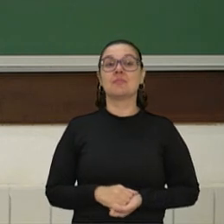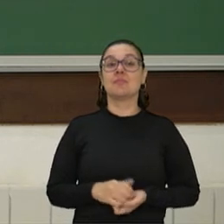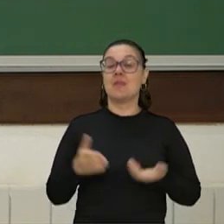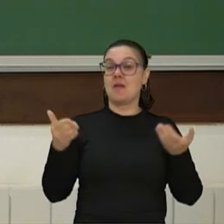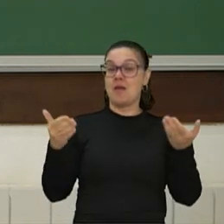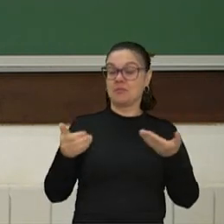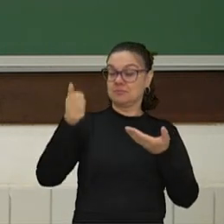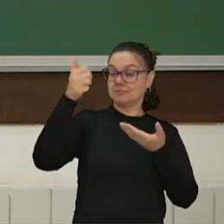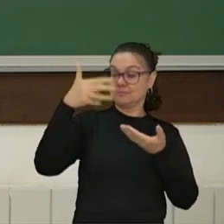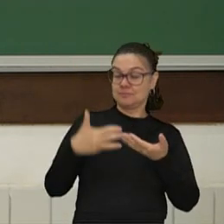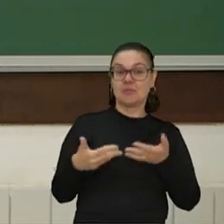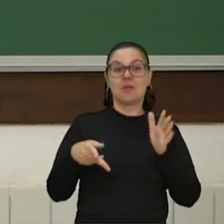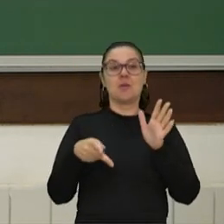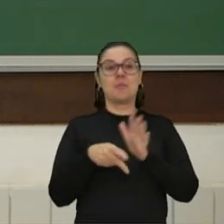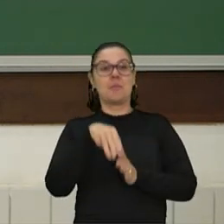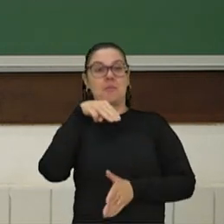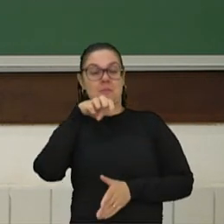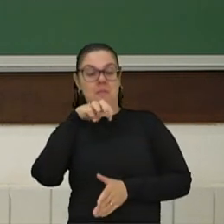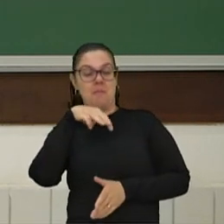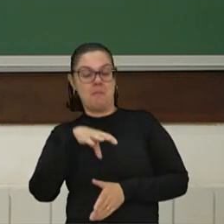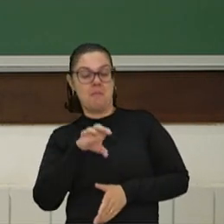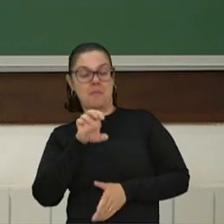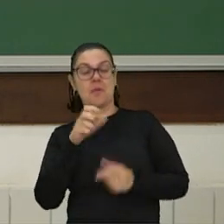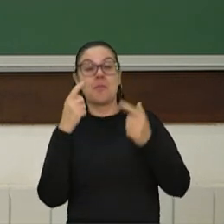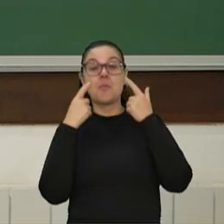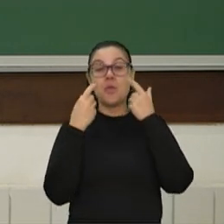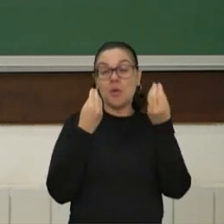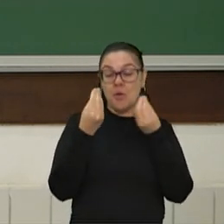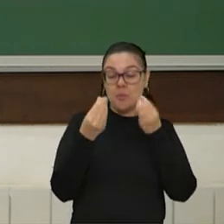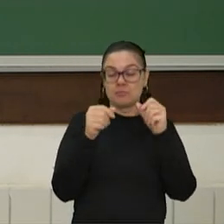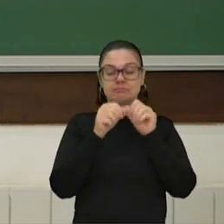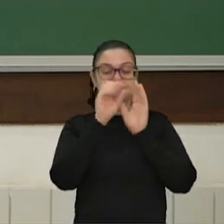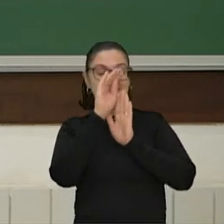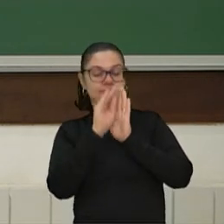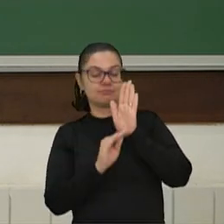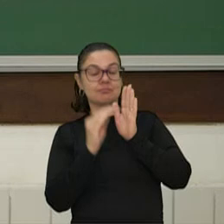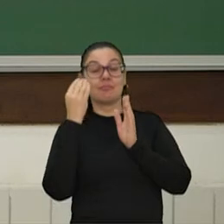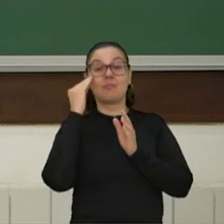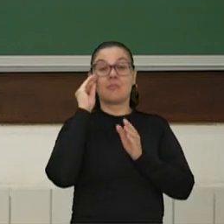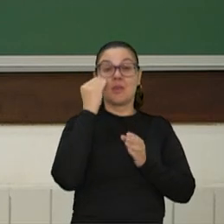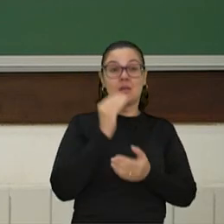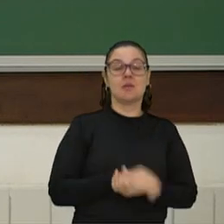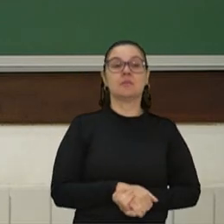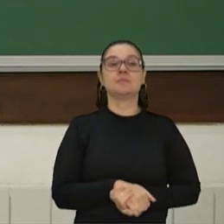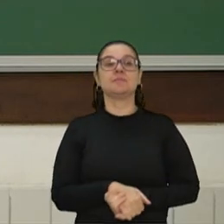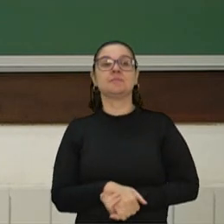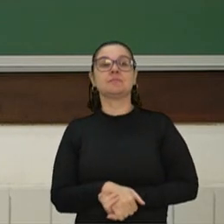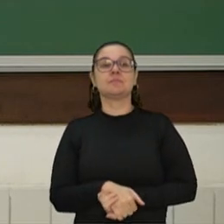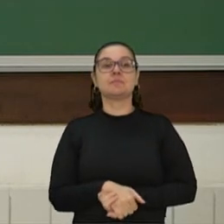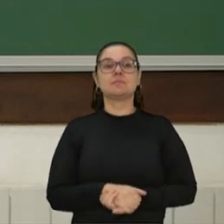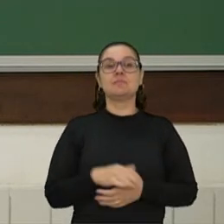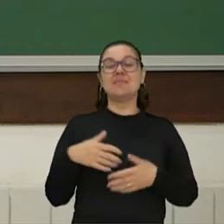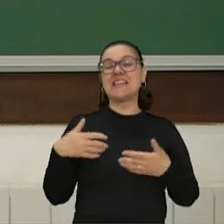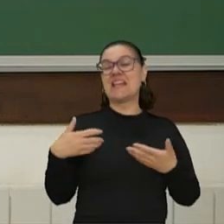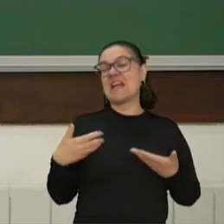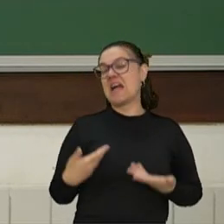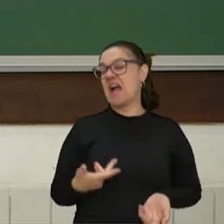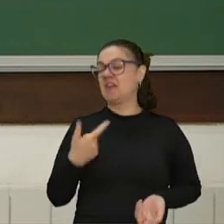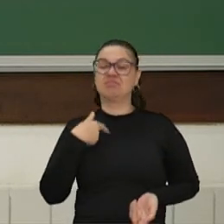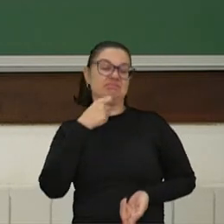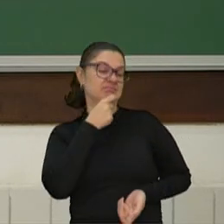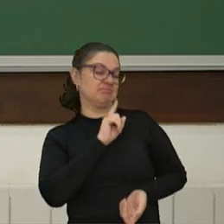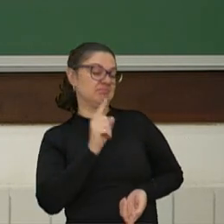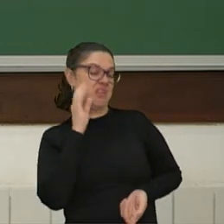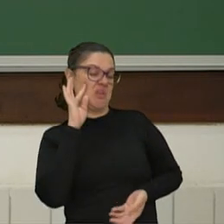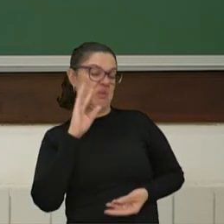E agora, entendendo um meme, como que a gente faz para entender, né? Às vezes você vê um meme na internet, ah, não achei muita graça,